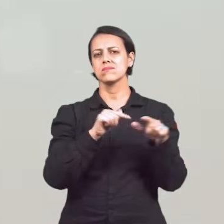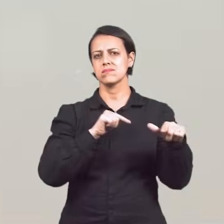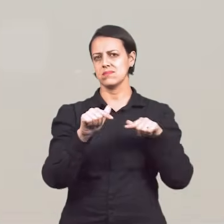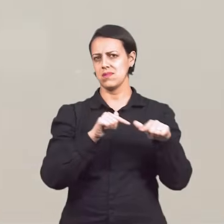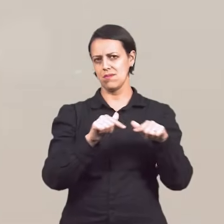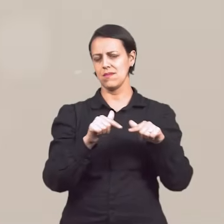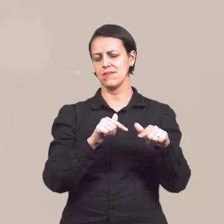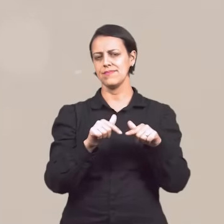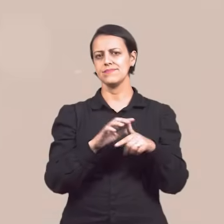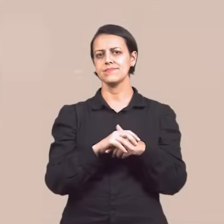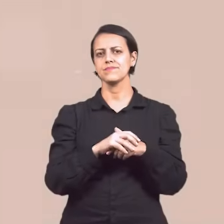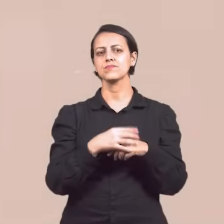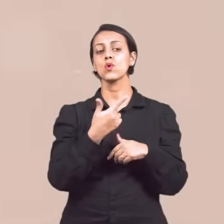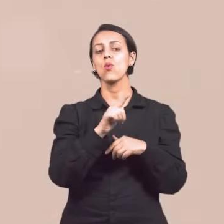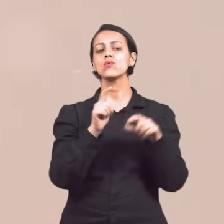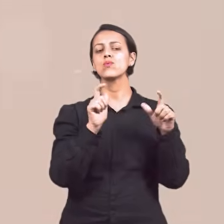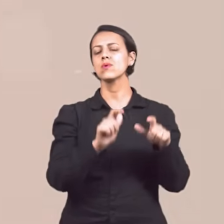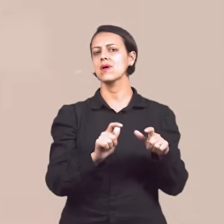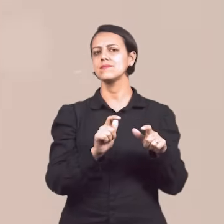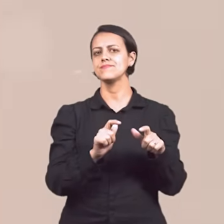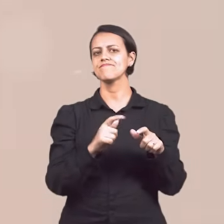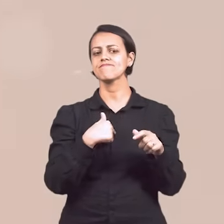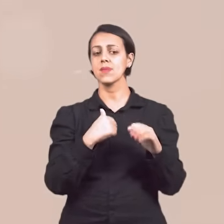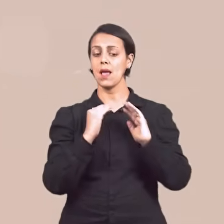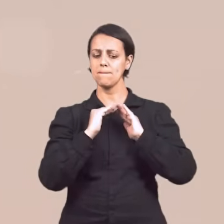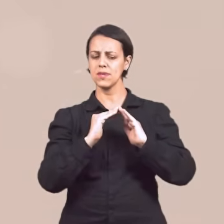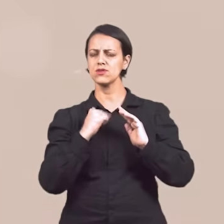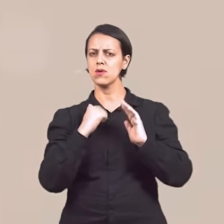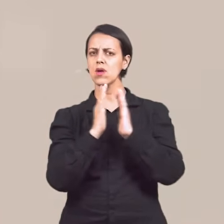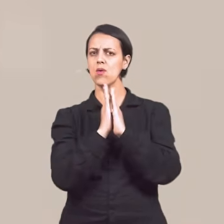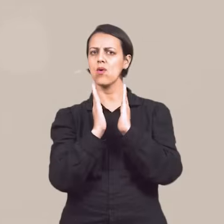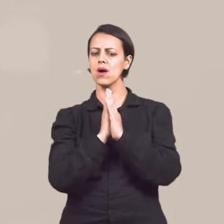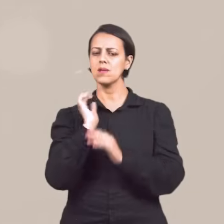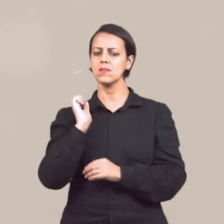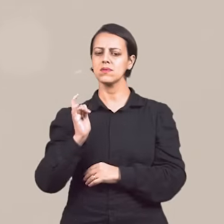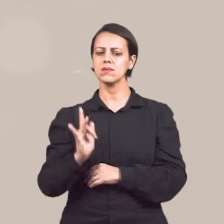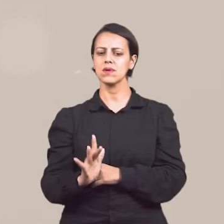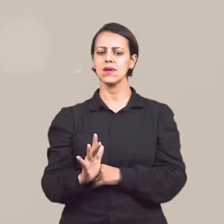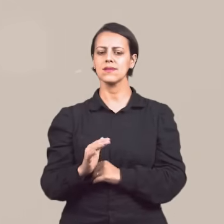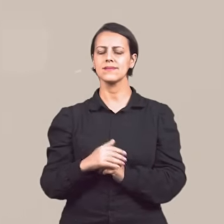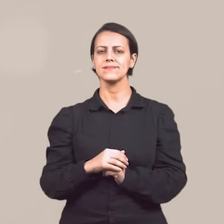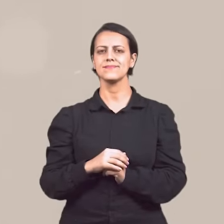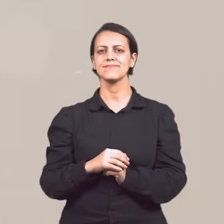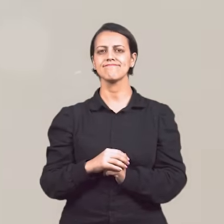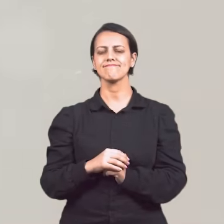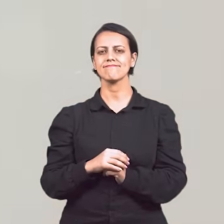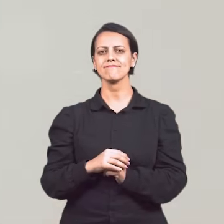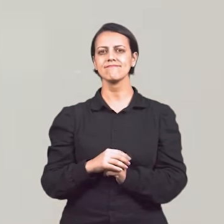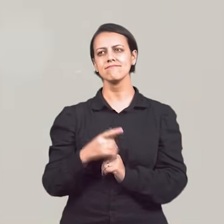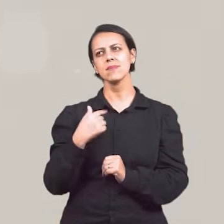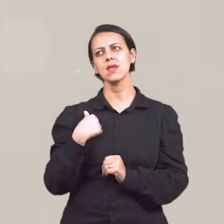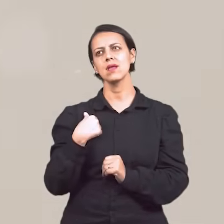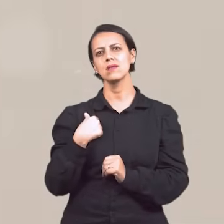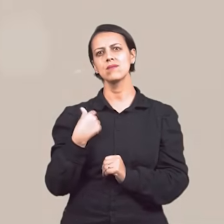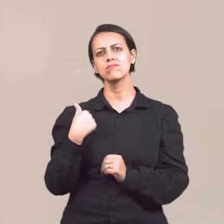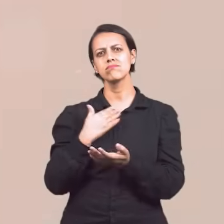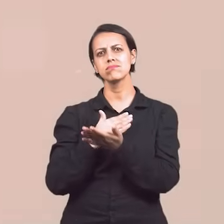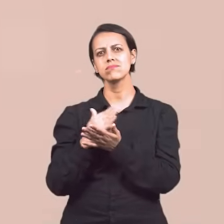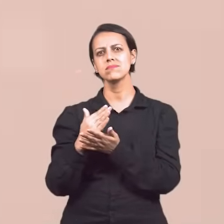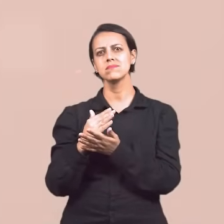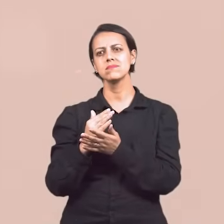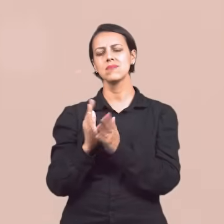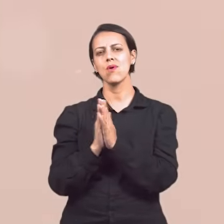lá para ela. E ela arrumou um serviço em Santo André, da escola do Tomé,